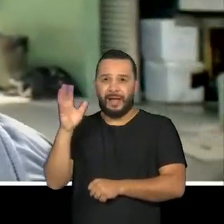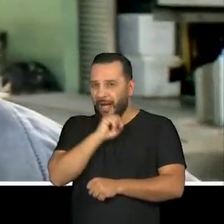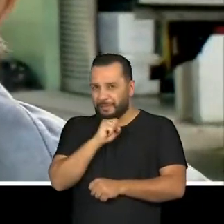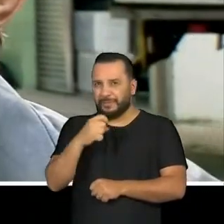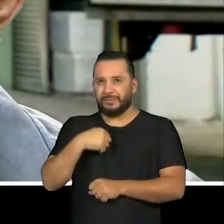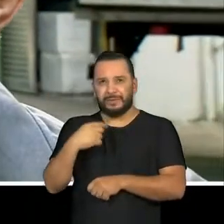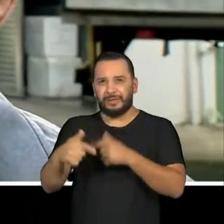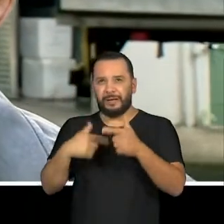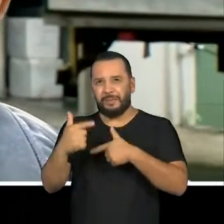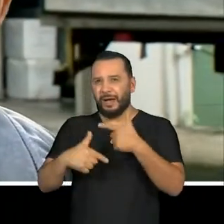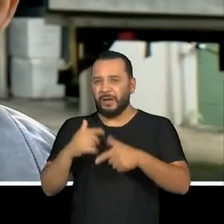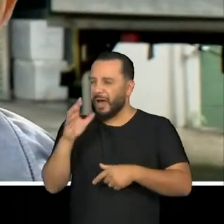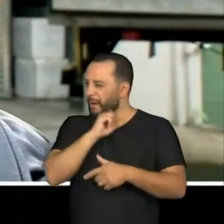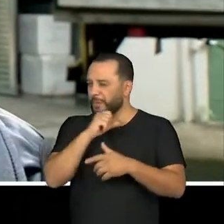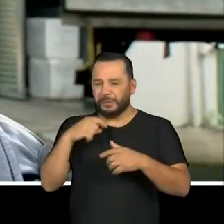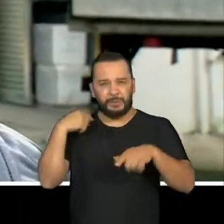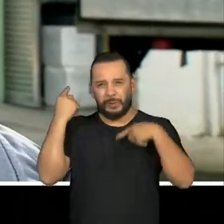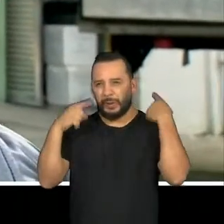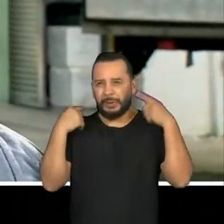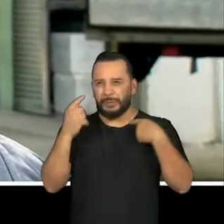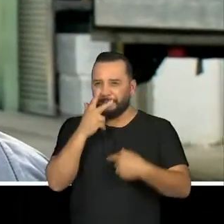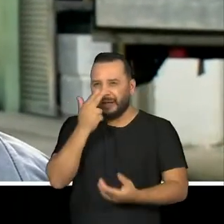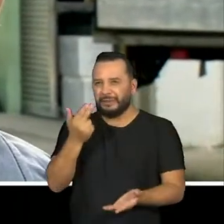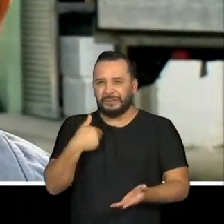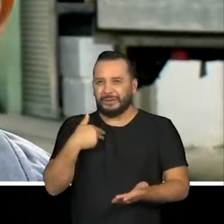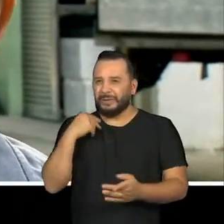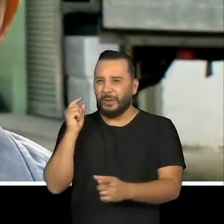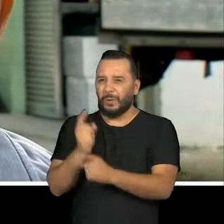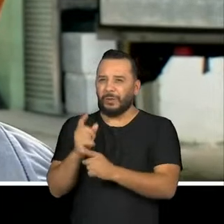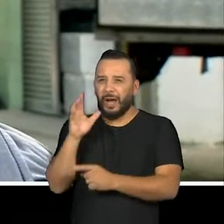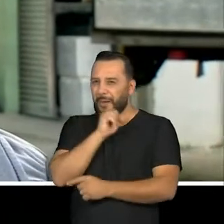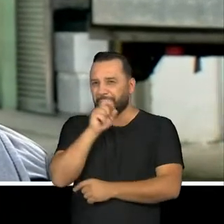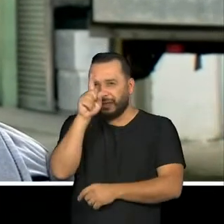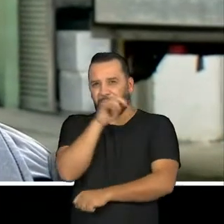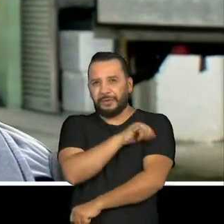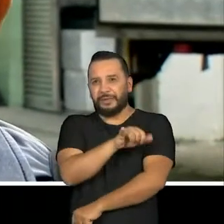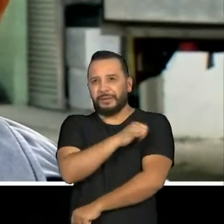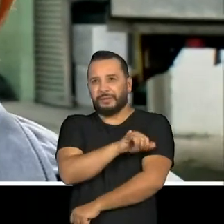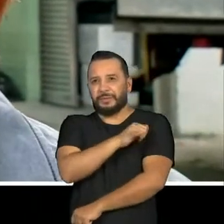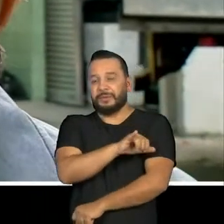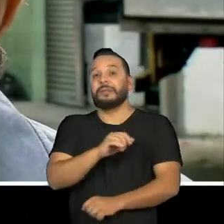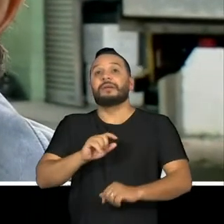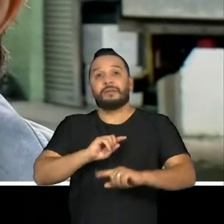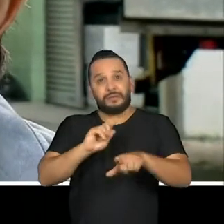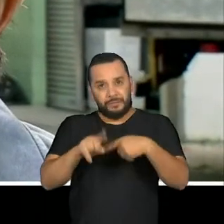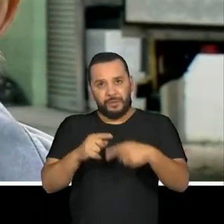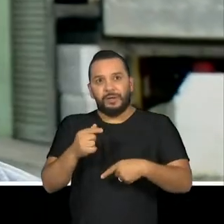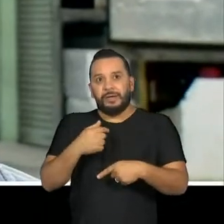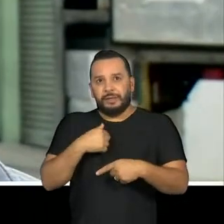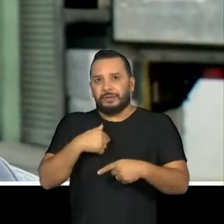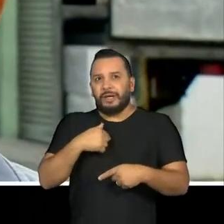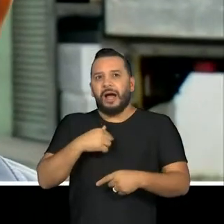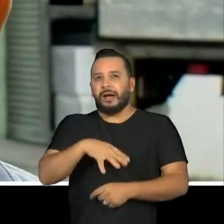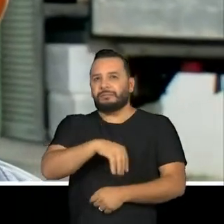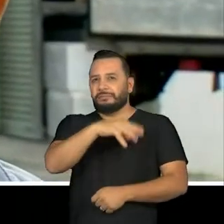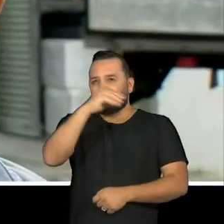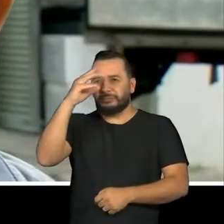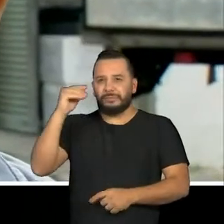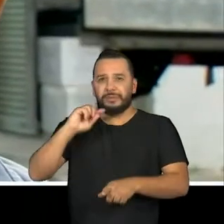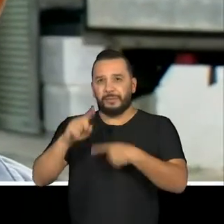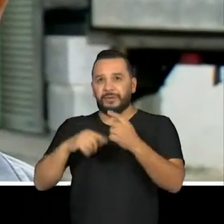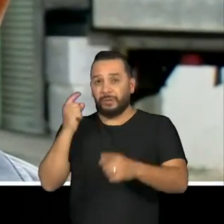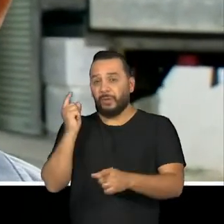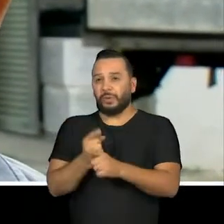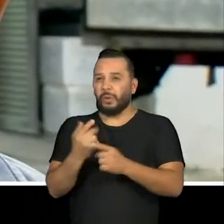sabe uma coisa muito doida assim? Acho que o primeiro encontro nosso muito rápido no Rio. Mas é engraçado, é uma coisa que está perdida no tempo. A primeira vez que a gente se encontrou e